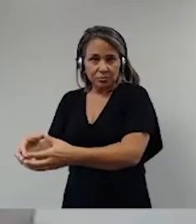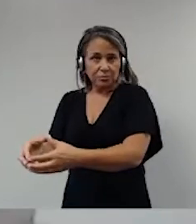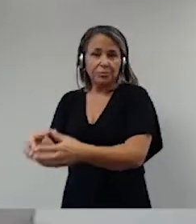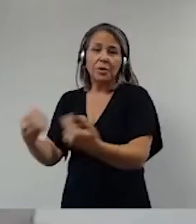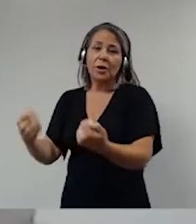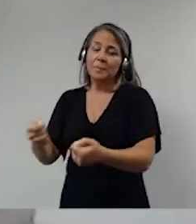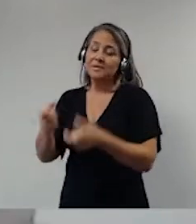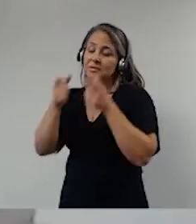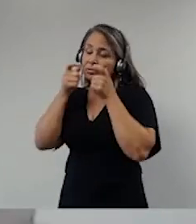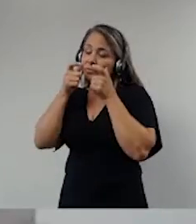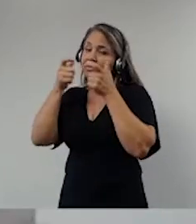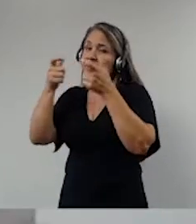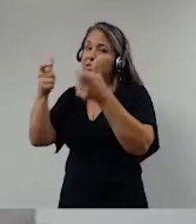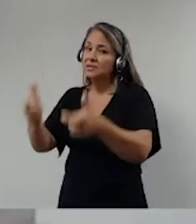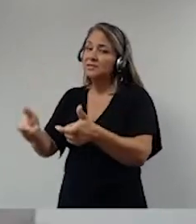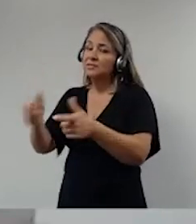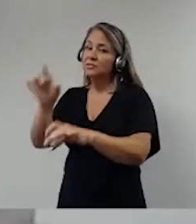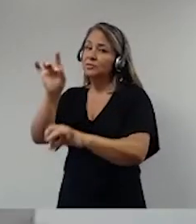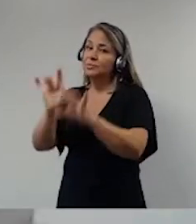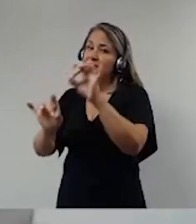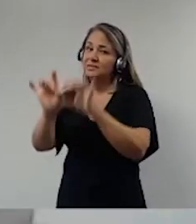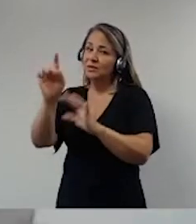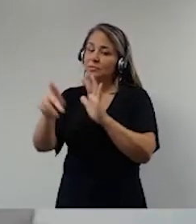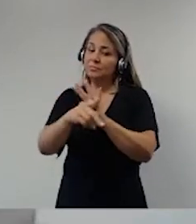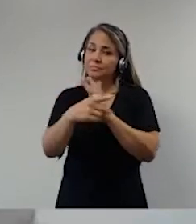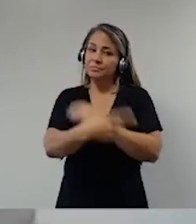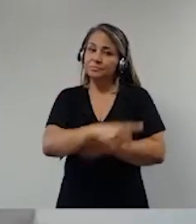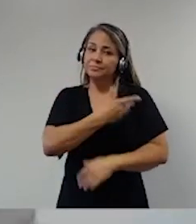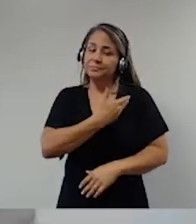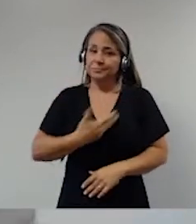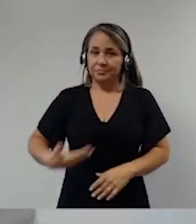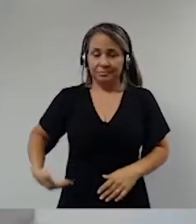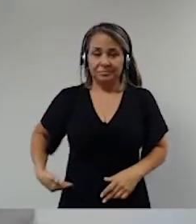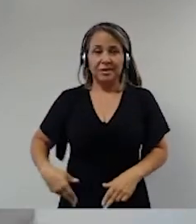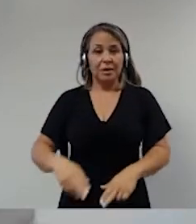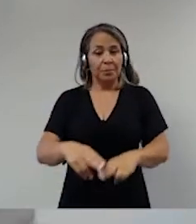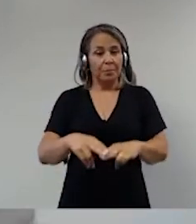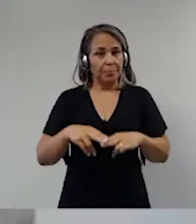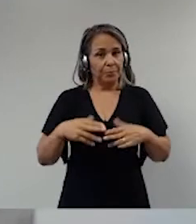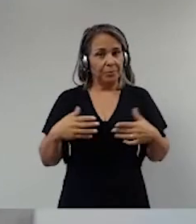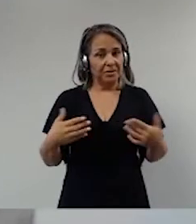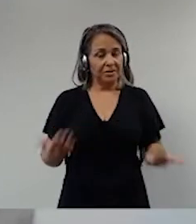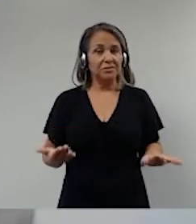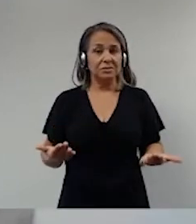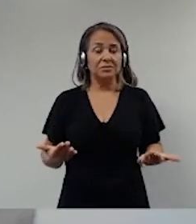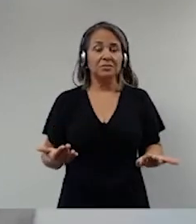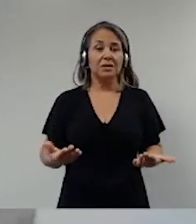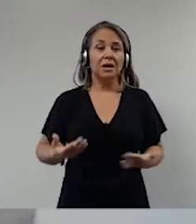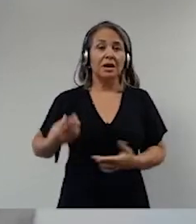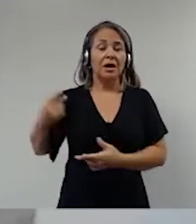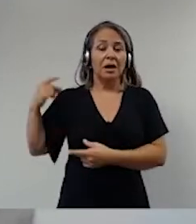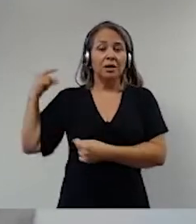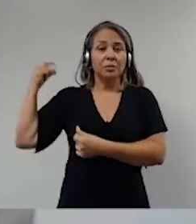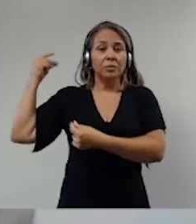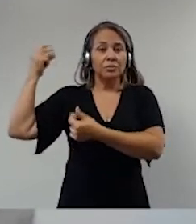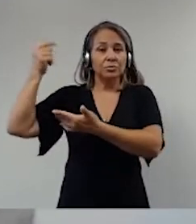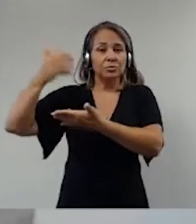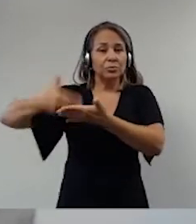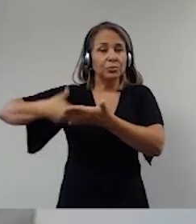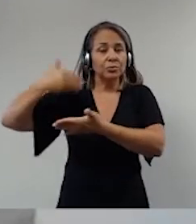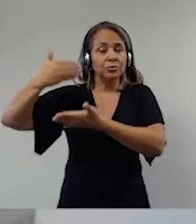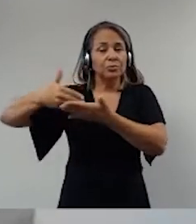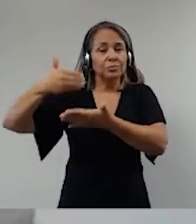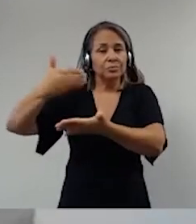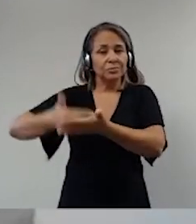de atenção especial do Estado. E é exatamente por isso que, ao longo dos últimos 200